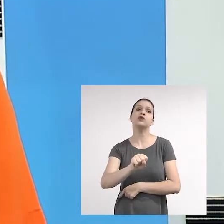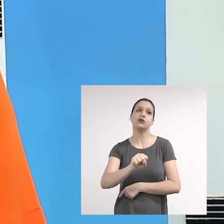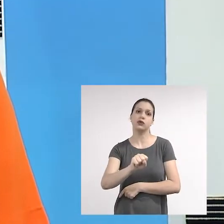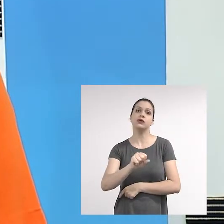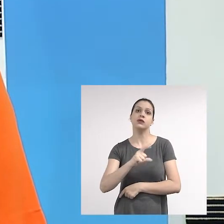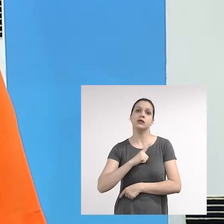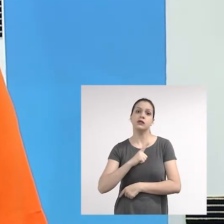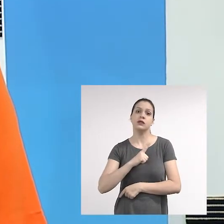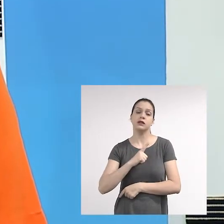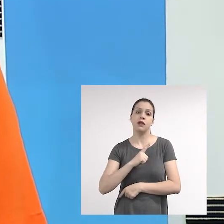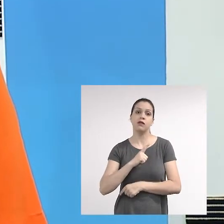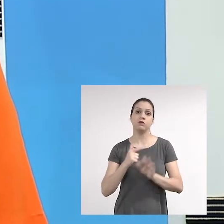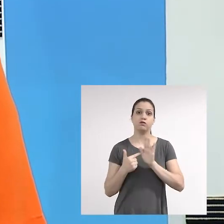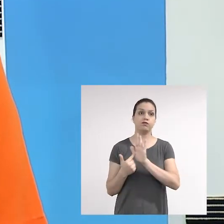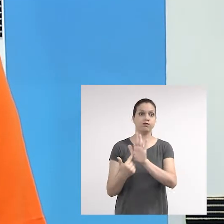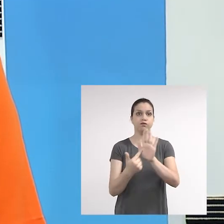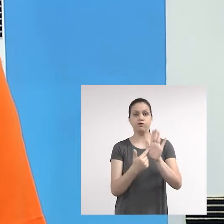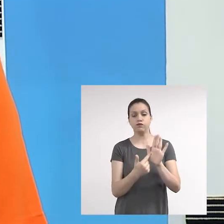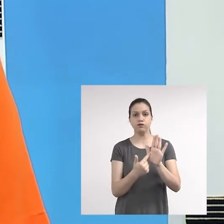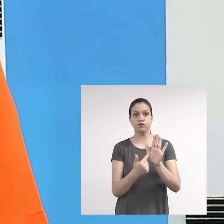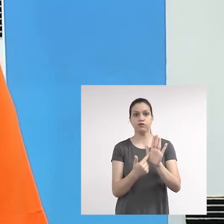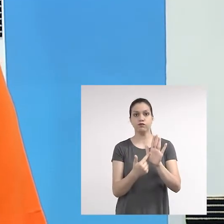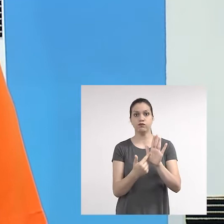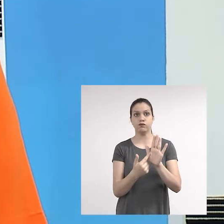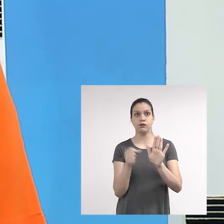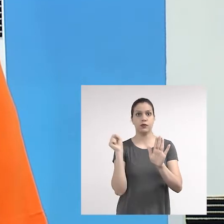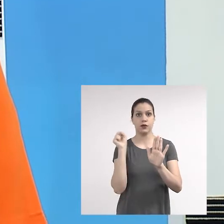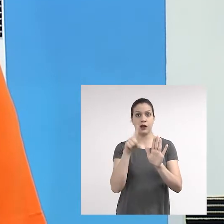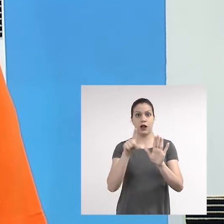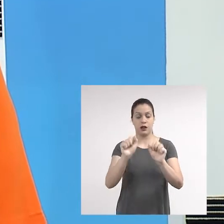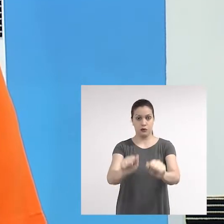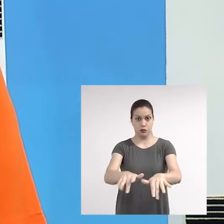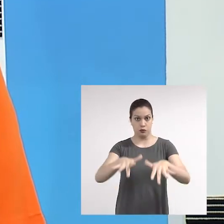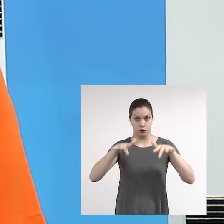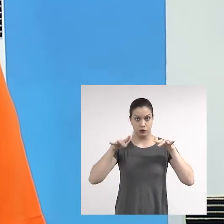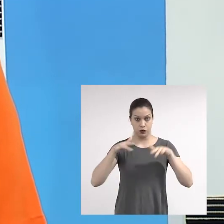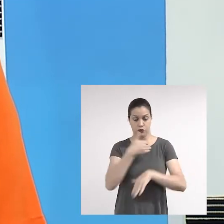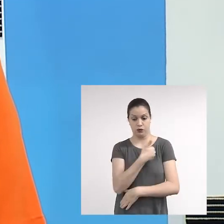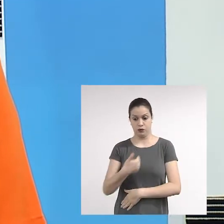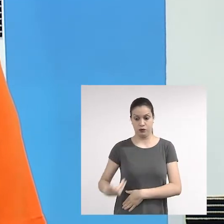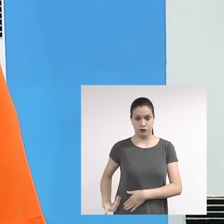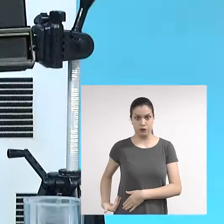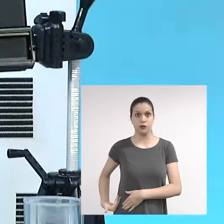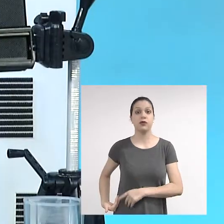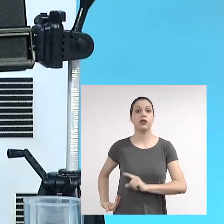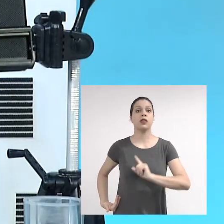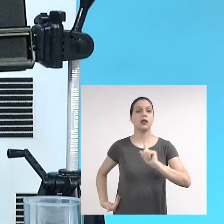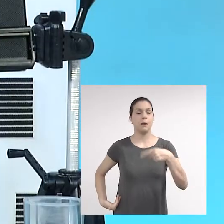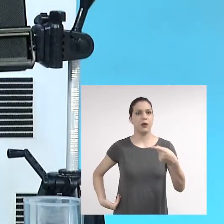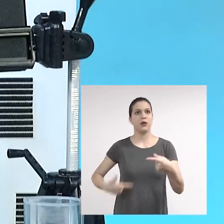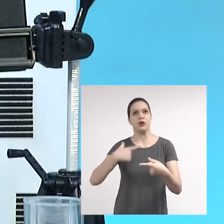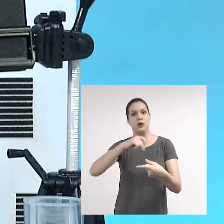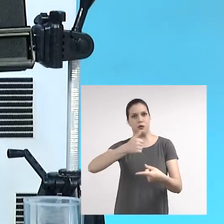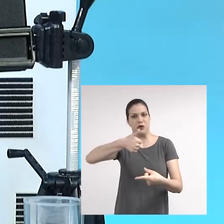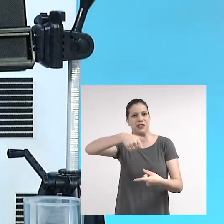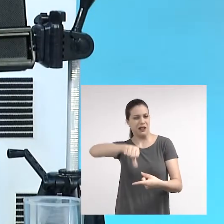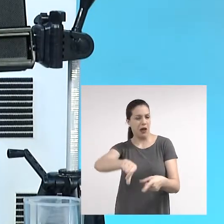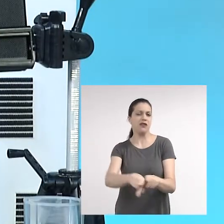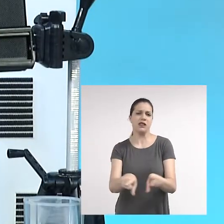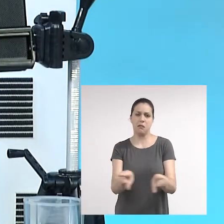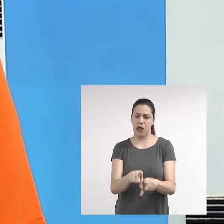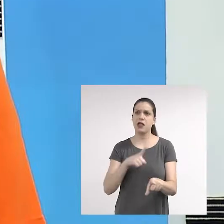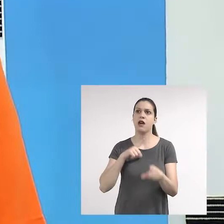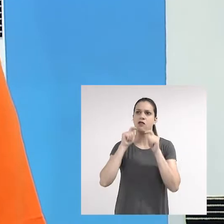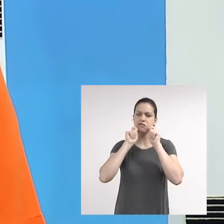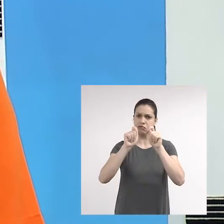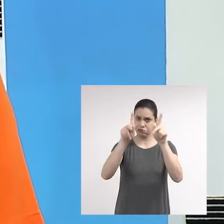2018 fizemos a primeira edição com lançamento lá no auditório da governadoria. 2019 da mesma